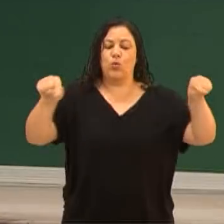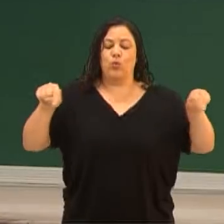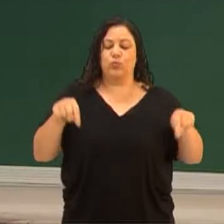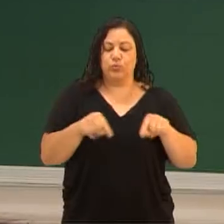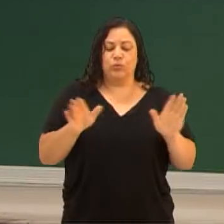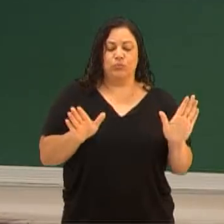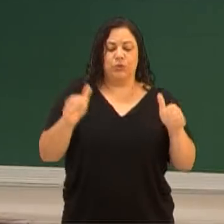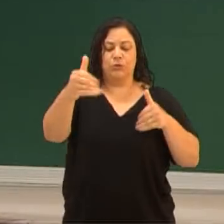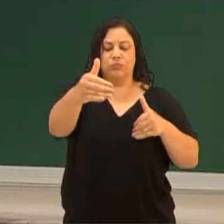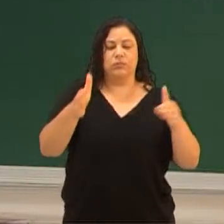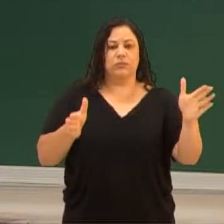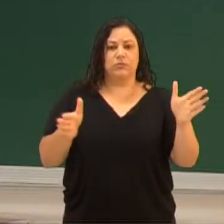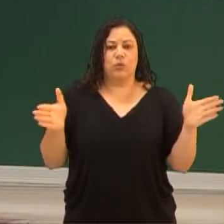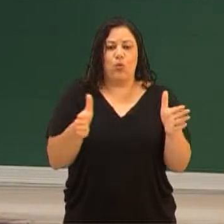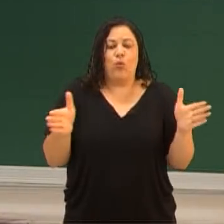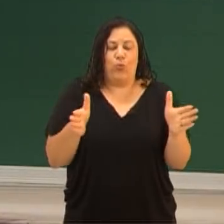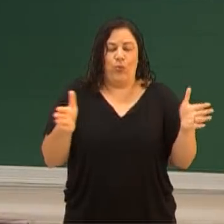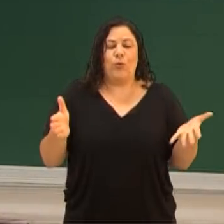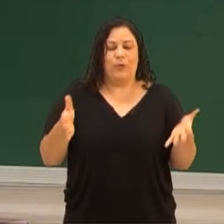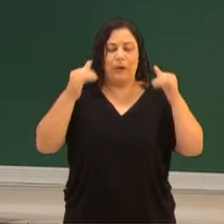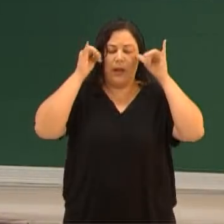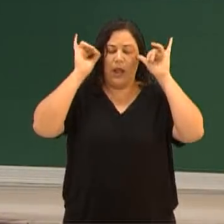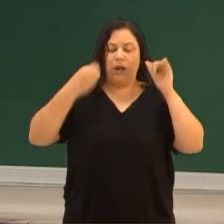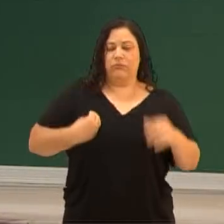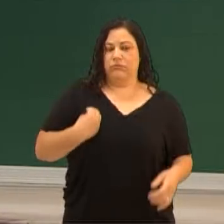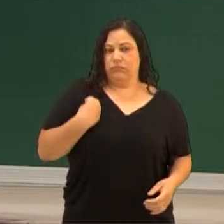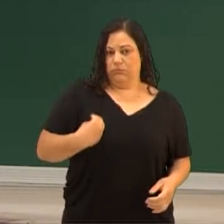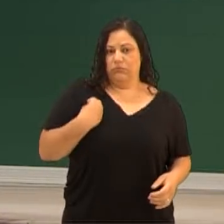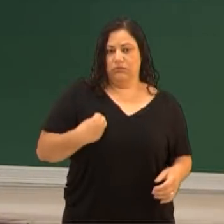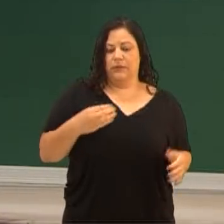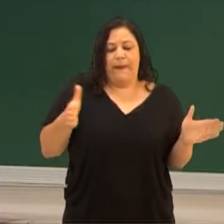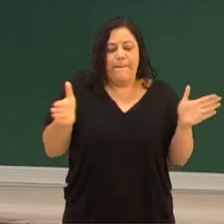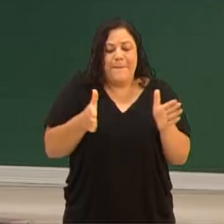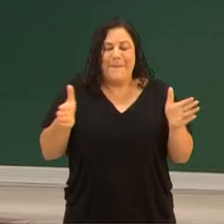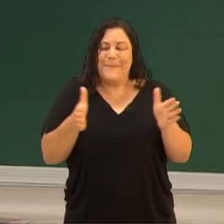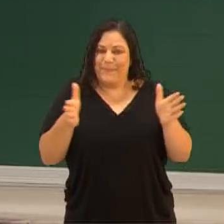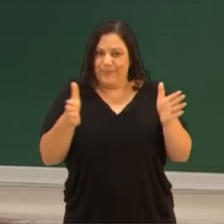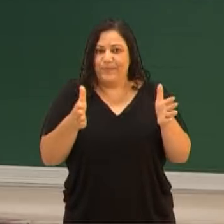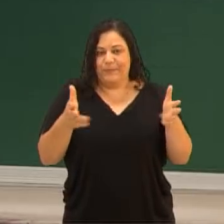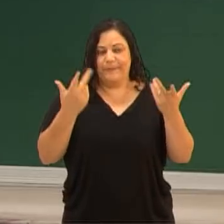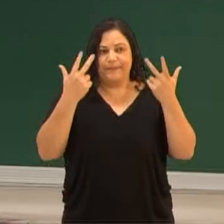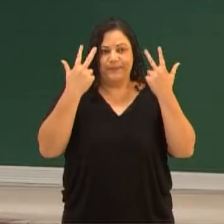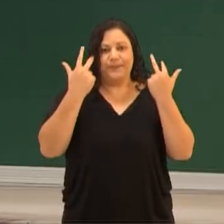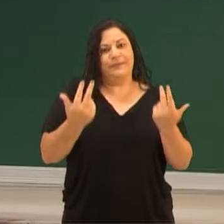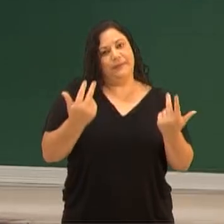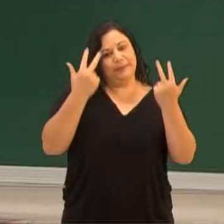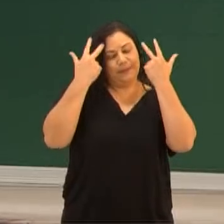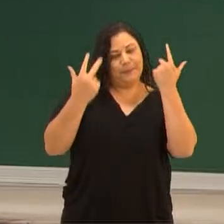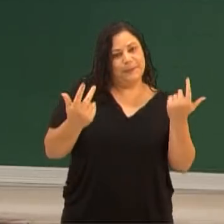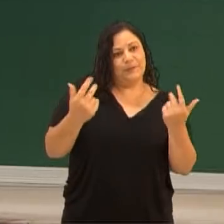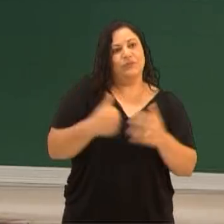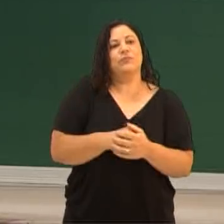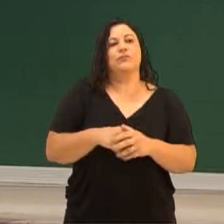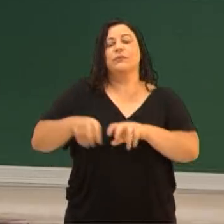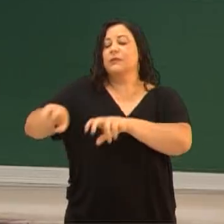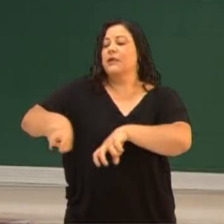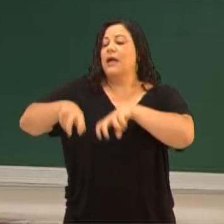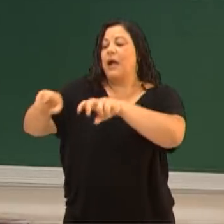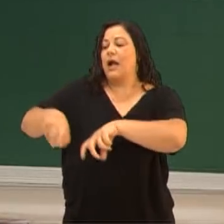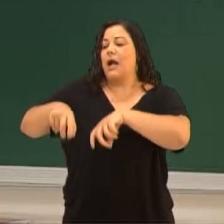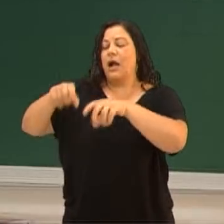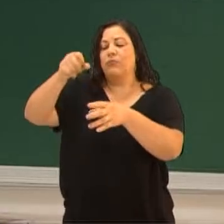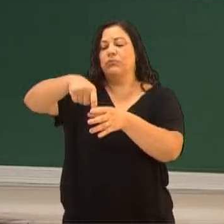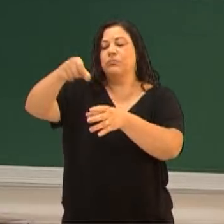todo um microambiente para que eles sobrevivam ali mais próximo do natural. E a agricultura, que pode ser